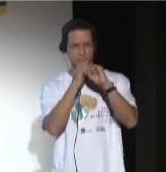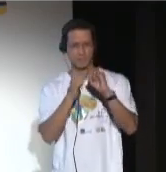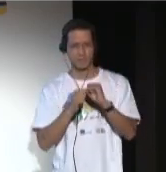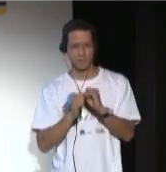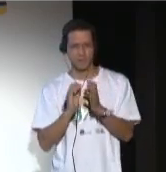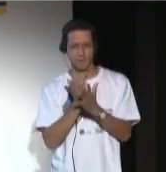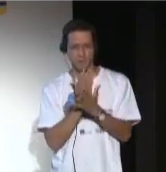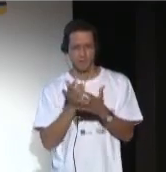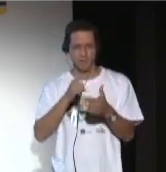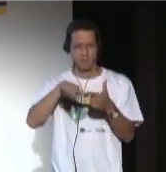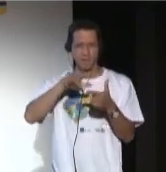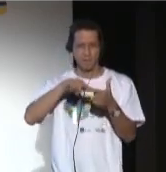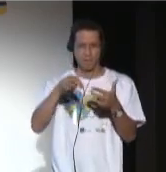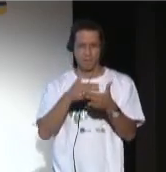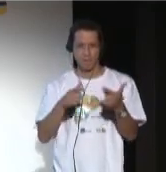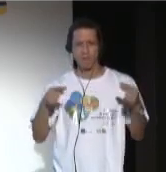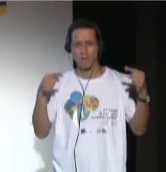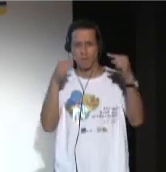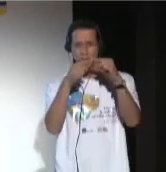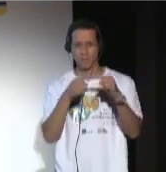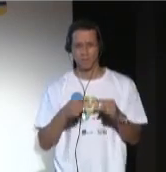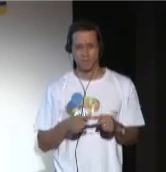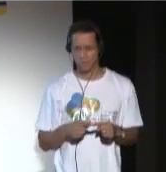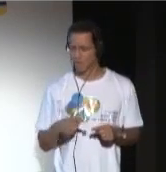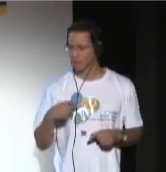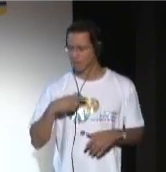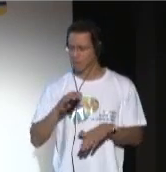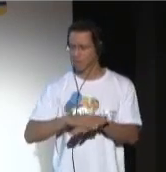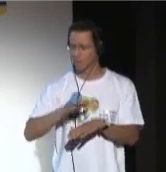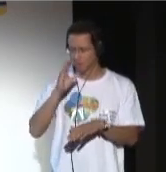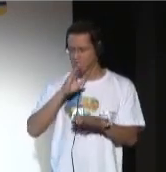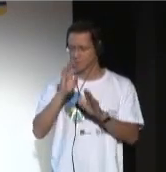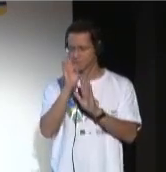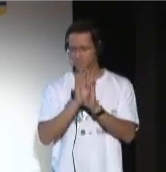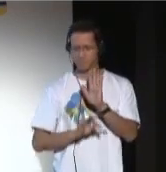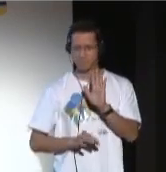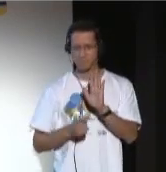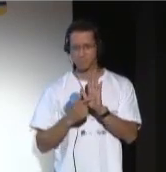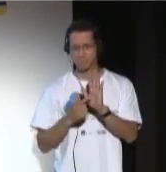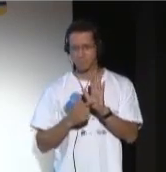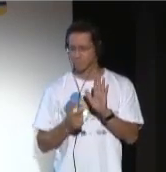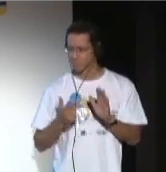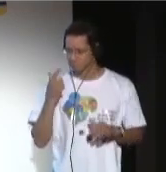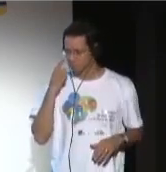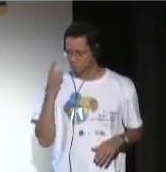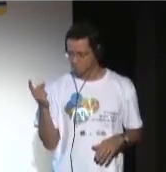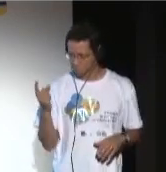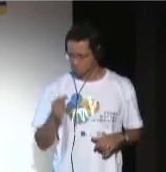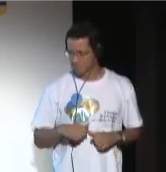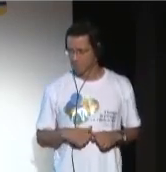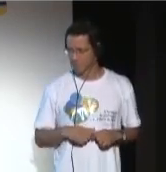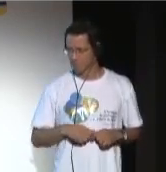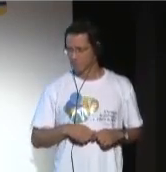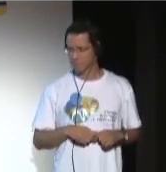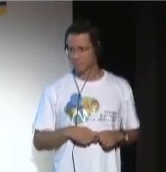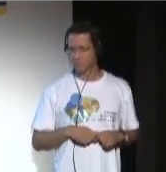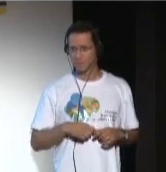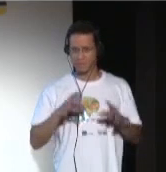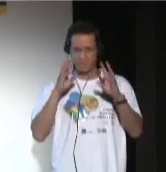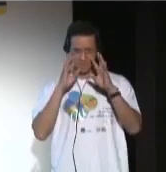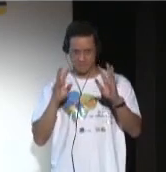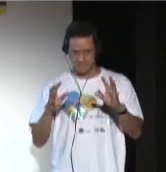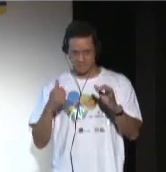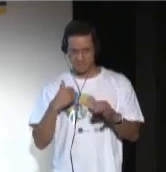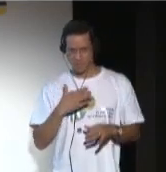alguns problemas a respeito disso. Mas tem muito mais texto nesse slide, não é? Então, se vocês estiverem vendo alguma coisa que chama atenção, me